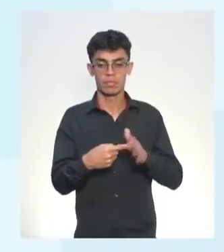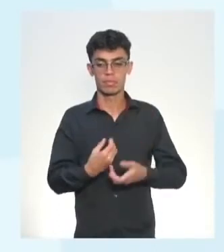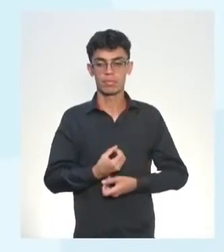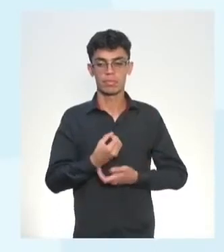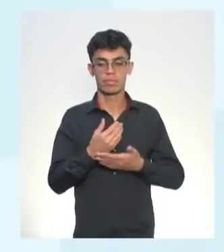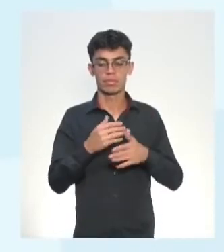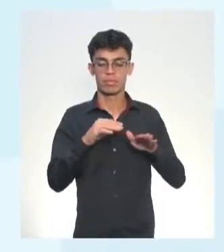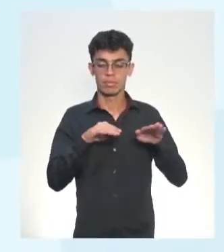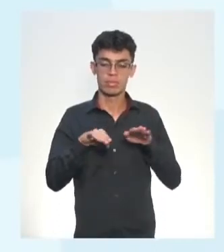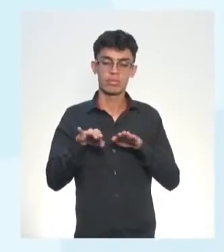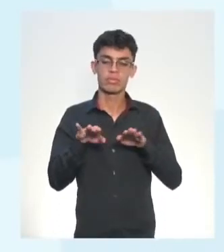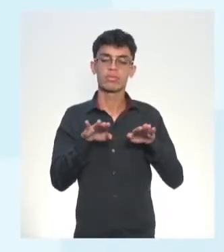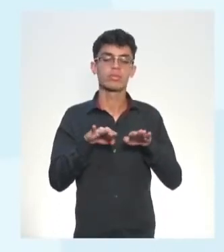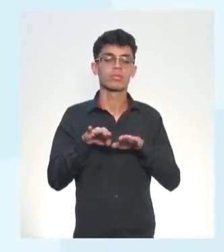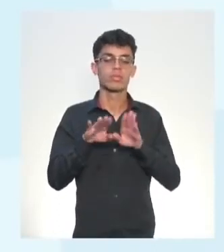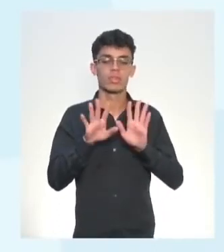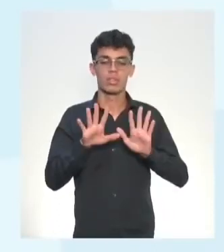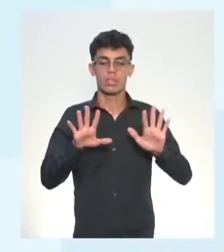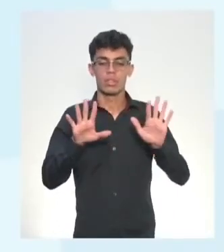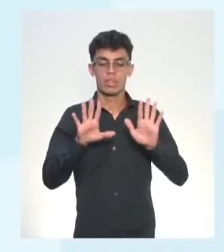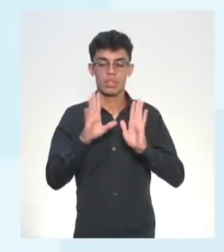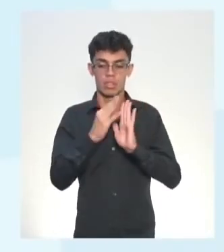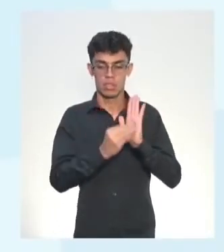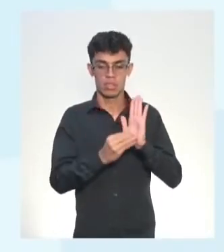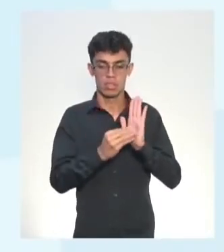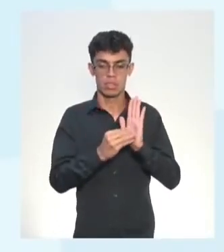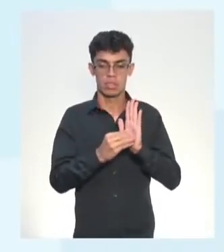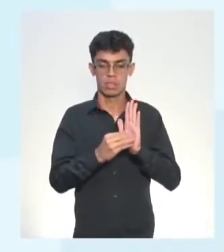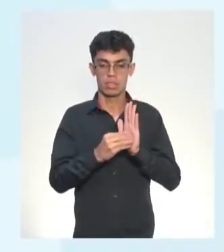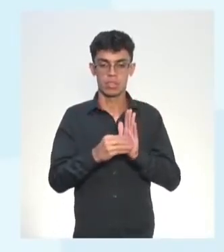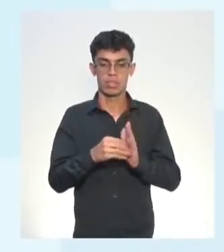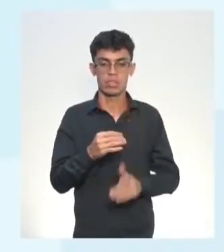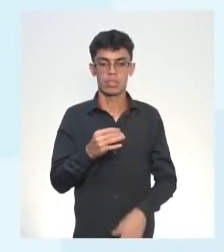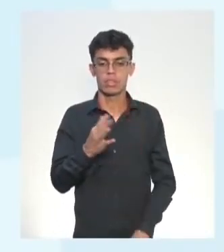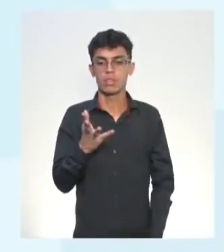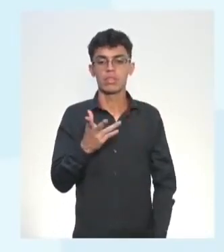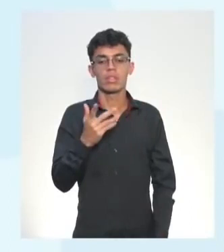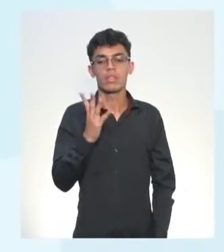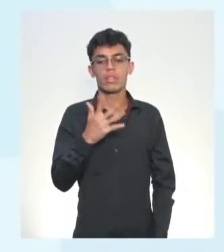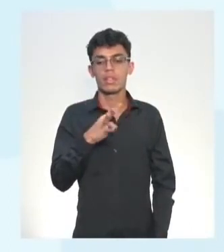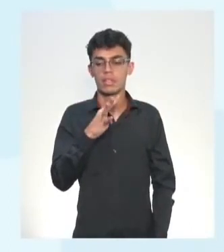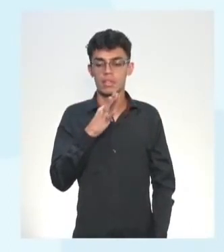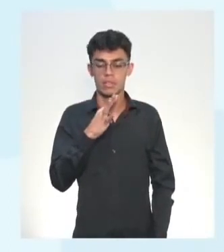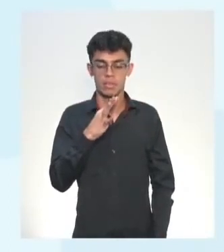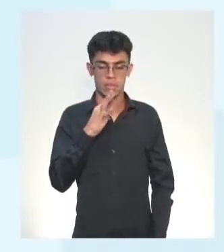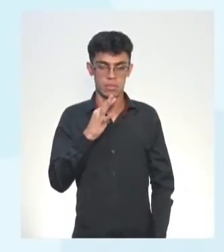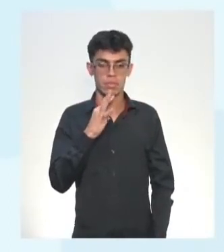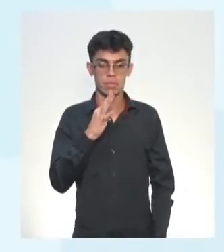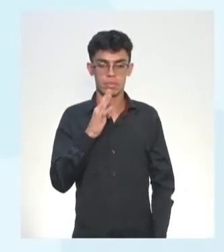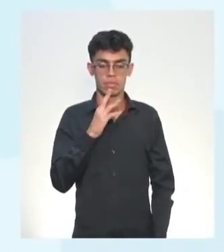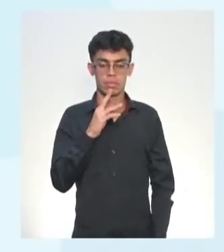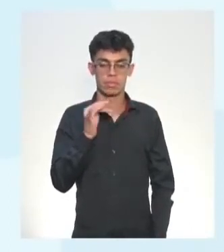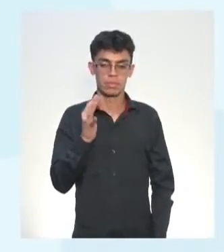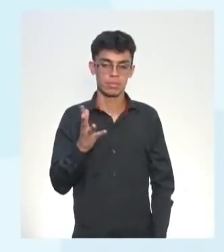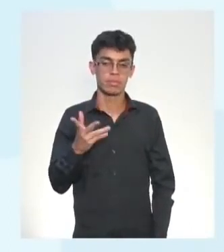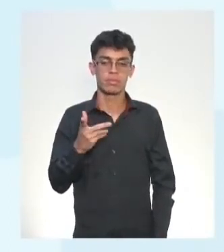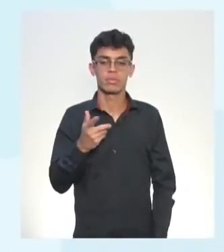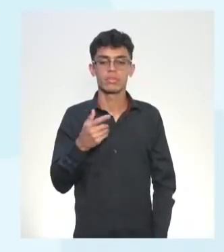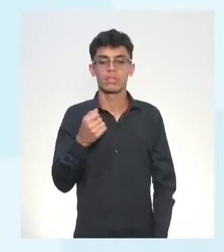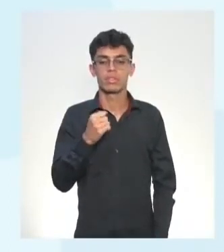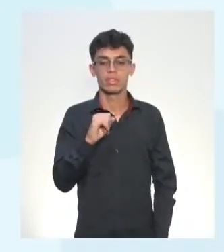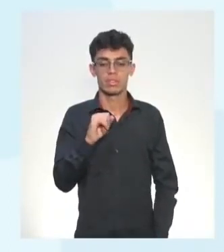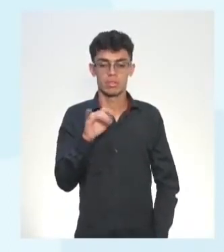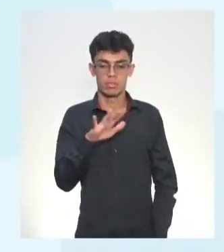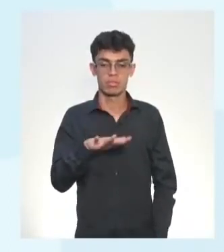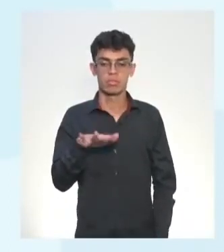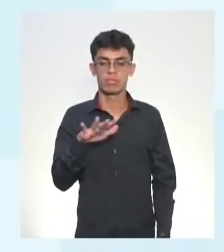de igual. Veja essa daqui, ó. Essa daqui é a fórmula da velocidade que a gente já viu, não é isso? Velocidade é a divisão do espaço,